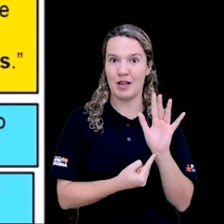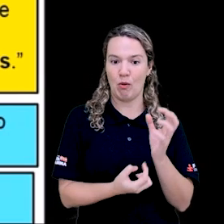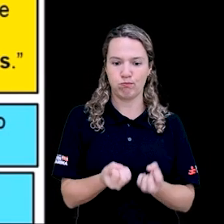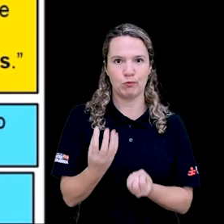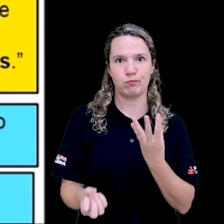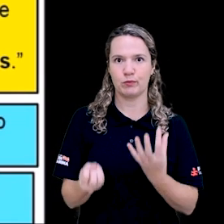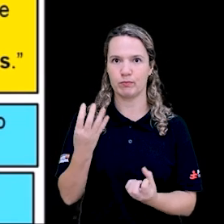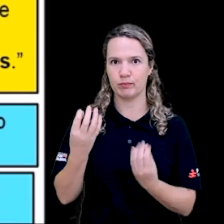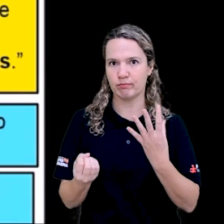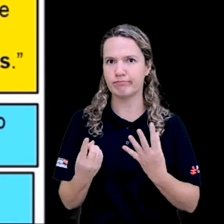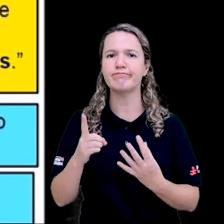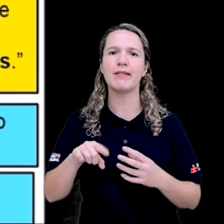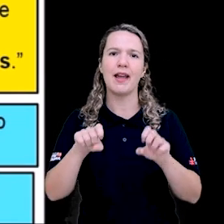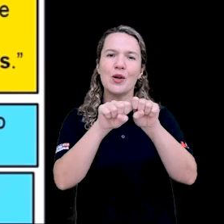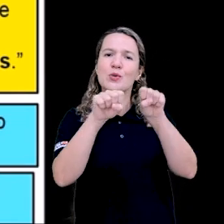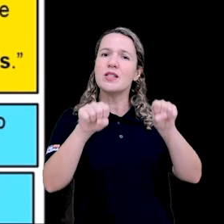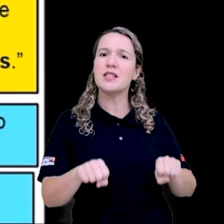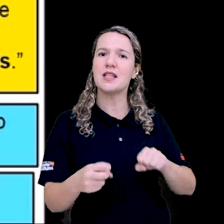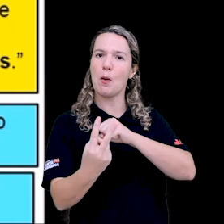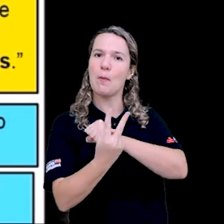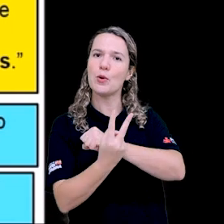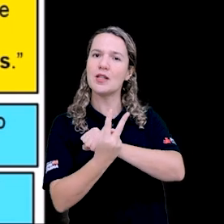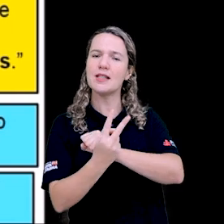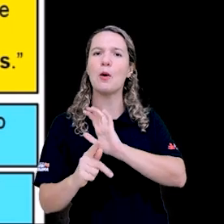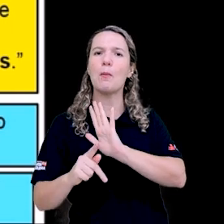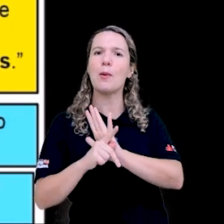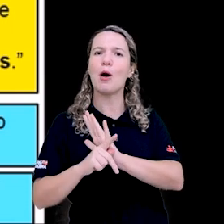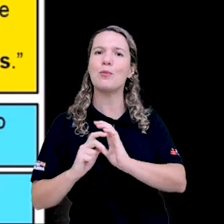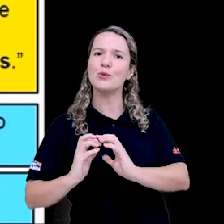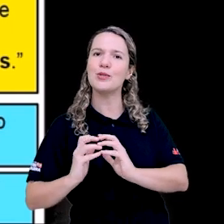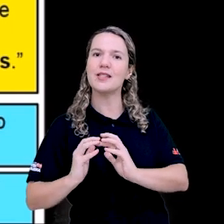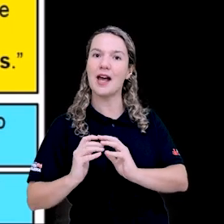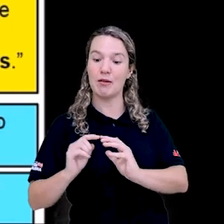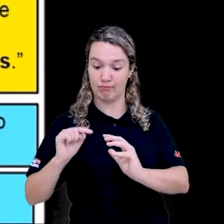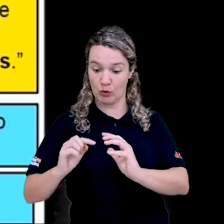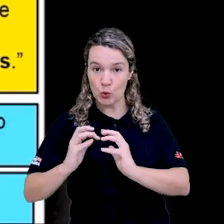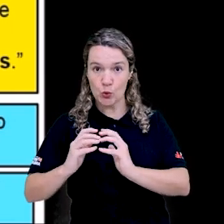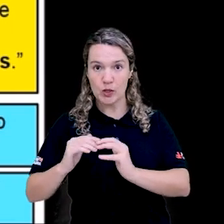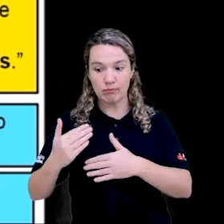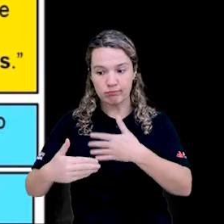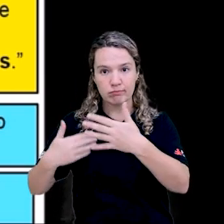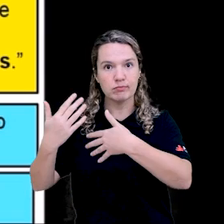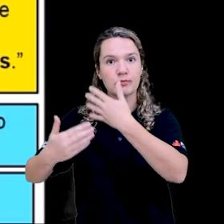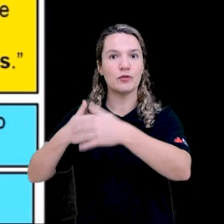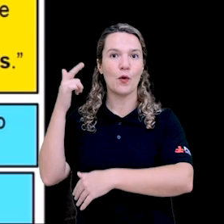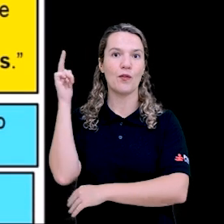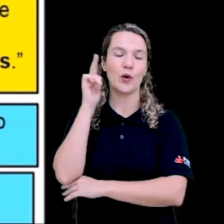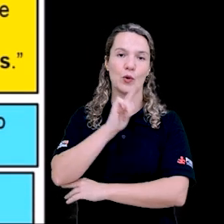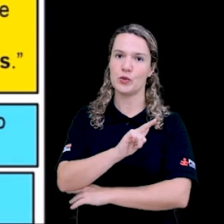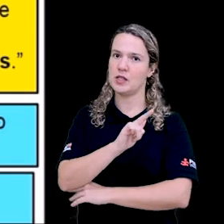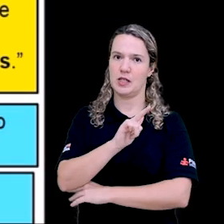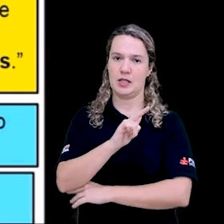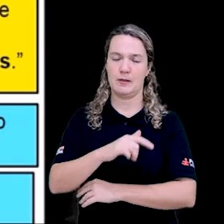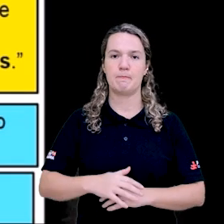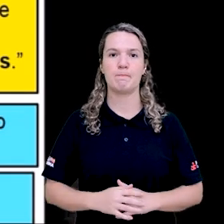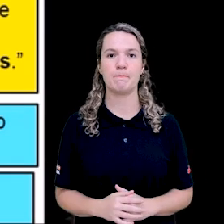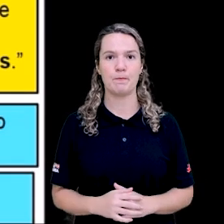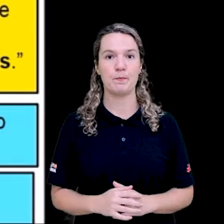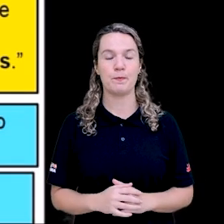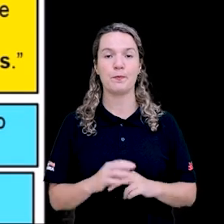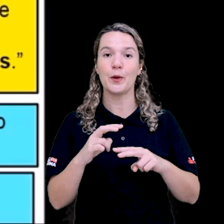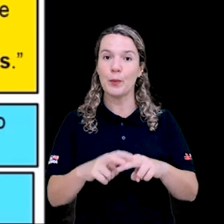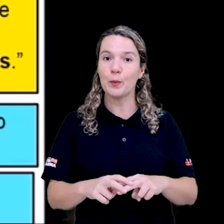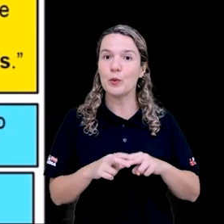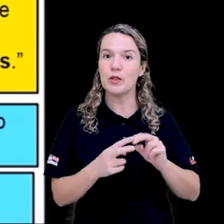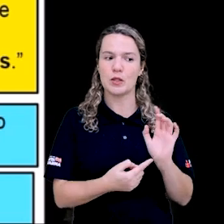intensa faz parte de um sistema de proteção do cérebro, para que ele se desenvolva o melhor possível. Por isso, aqueles neurônios que